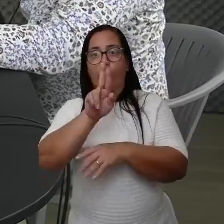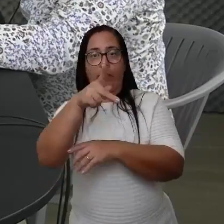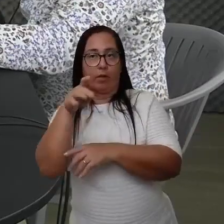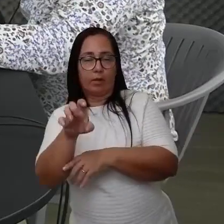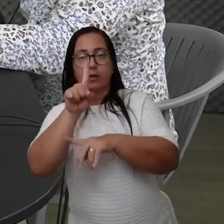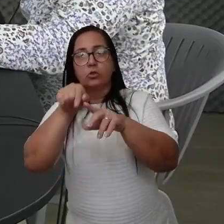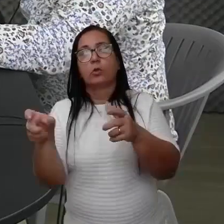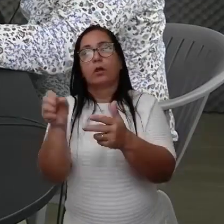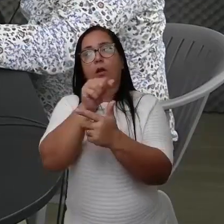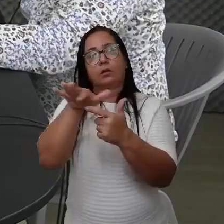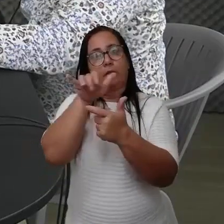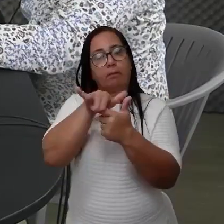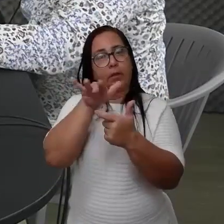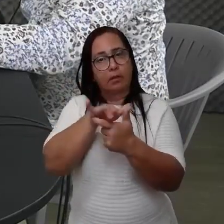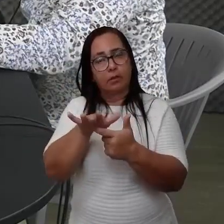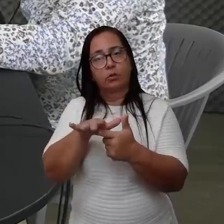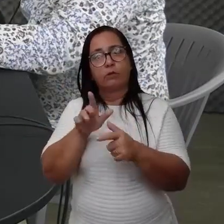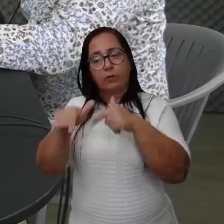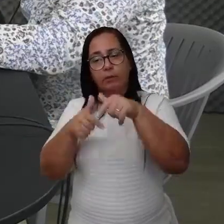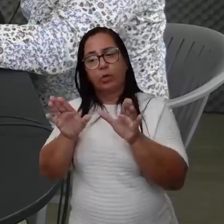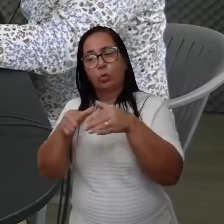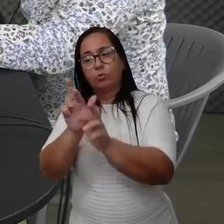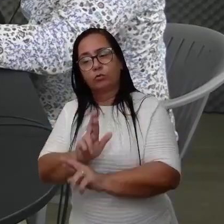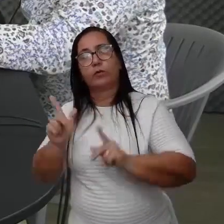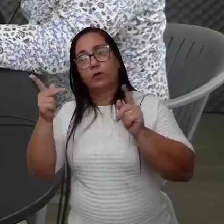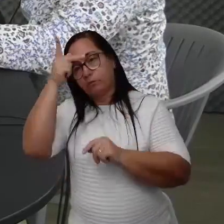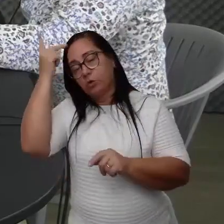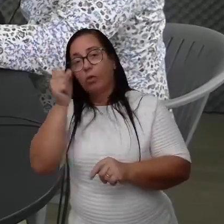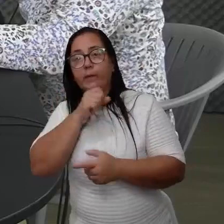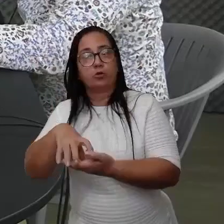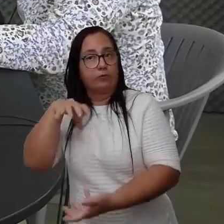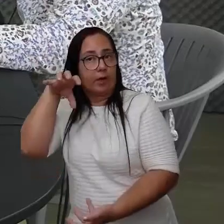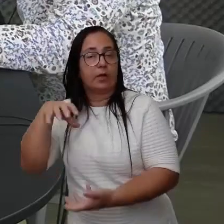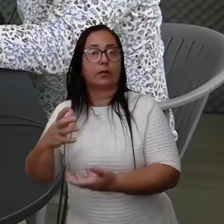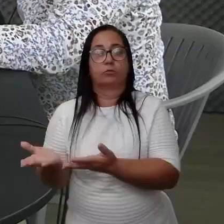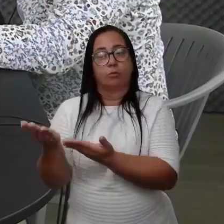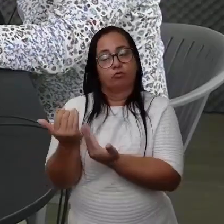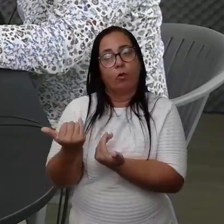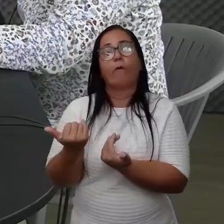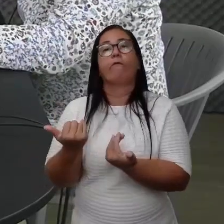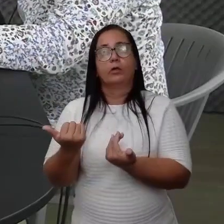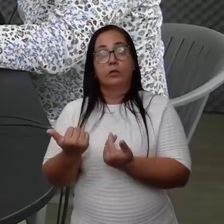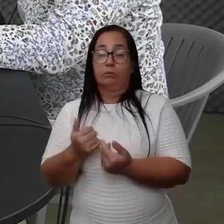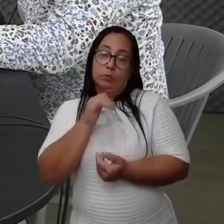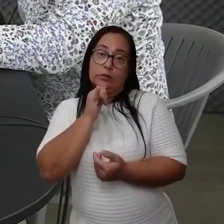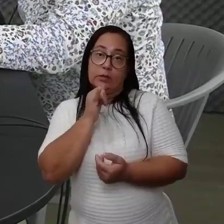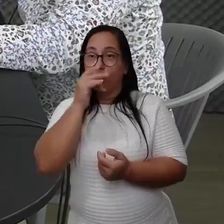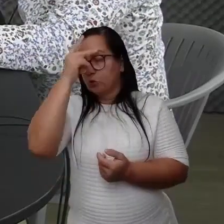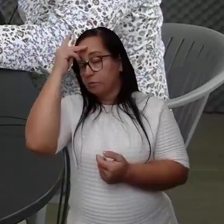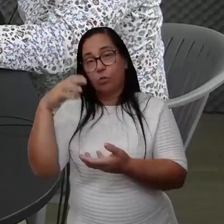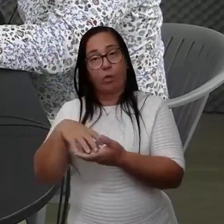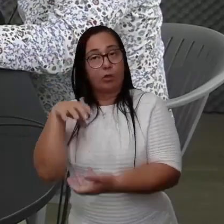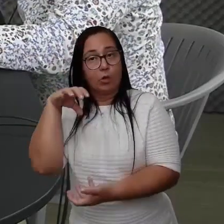midiático, e a gente foi trabalhar com grupos diferentes, pessoas mais velhas, pessoas mais novas. Então, por exemplo, as pessoas idosas, qual era